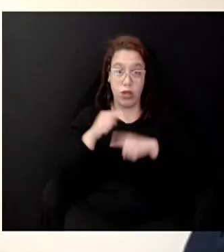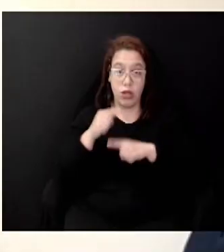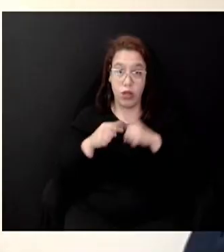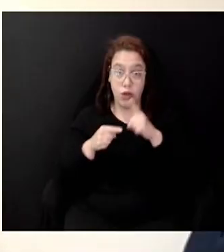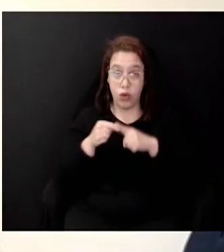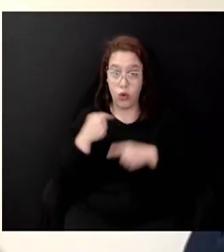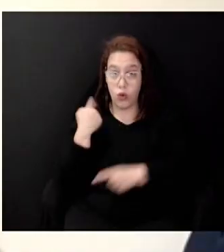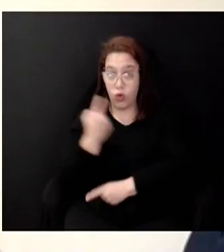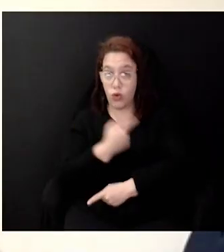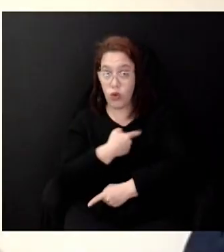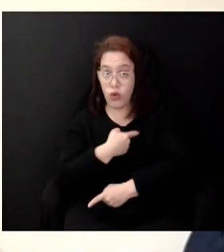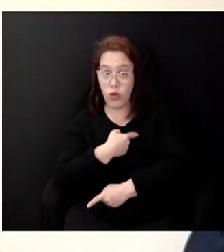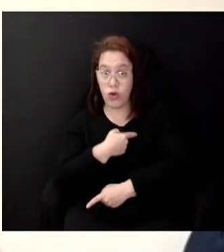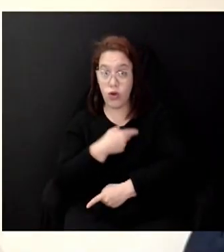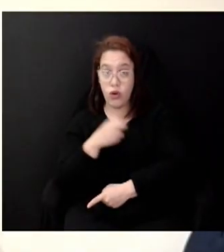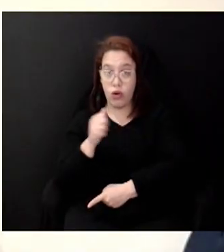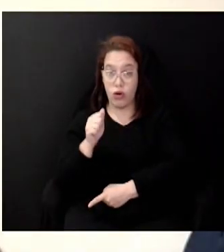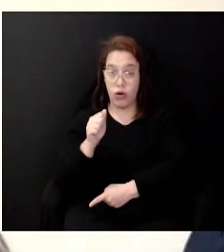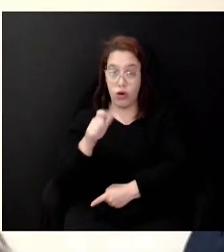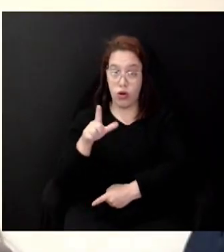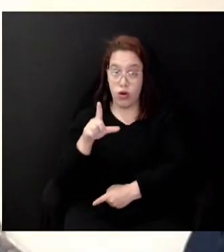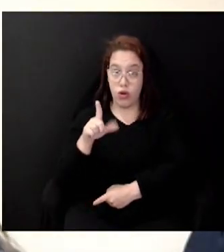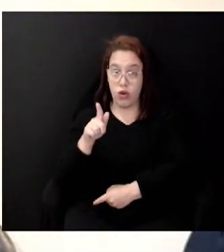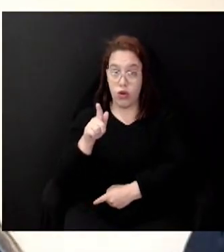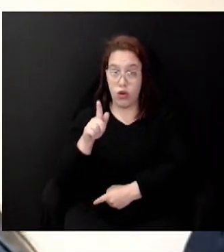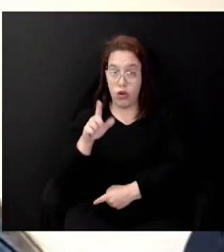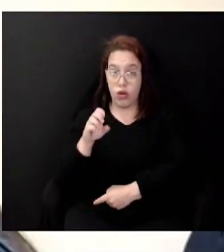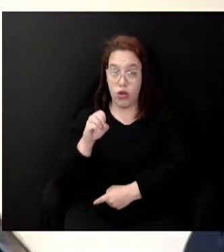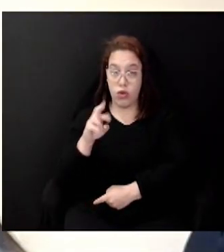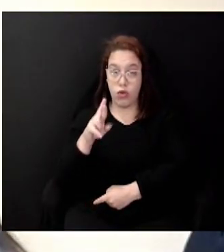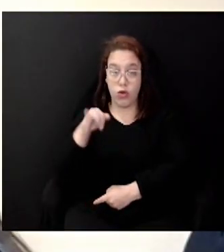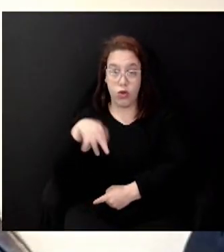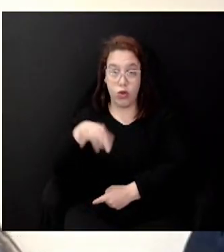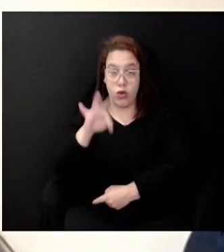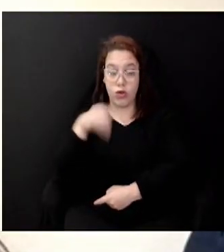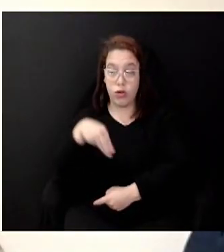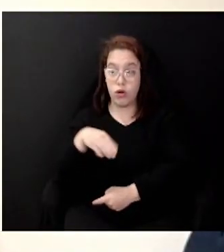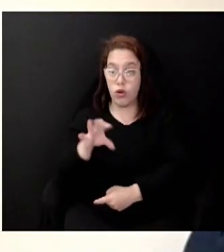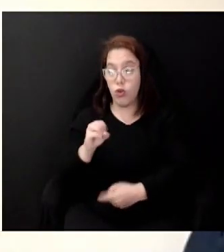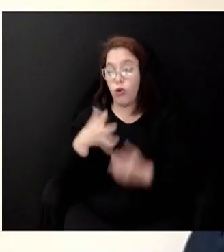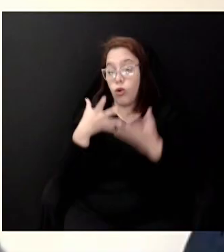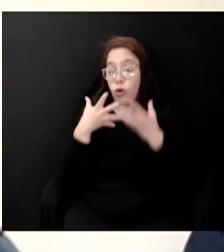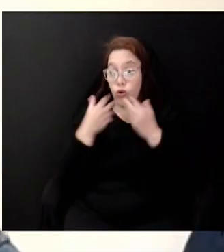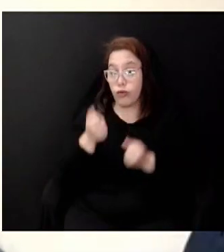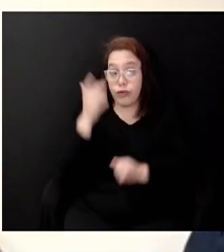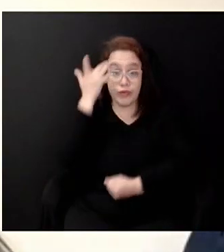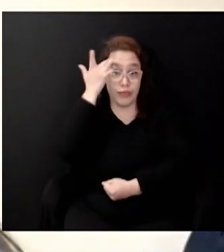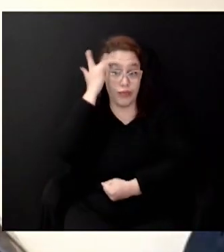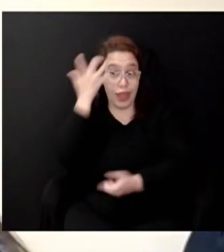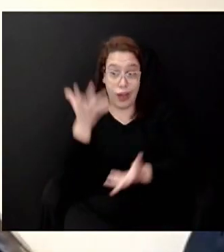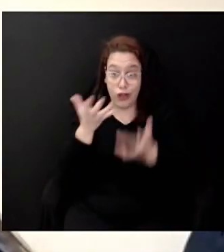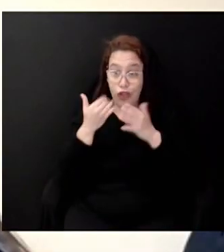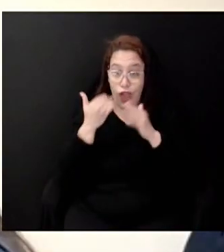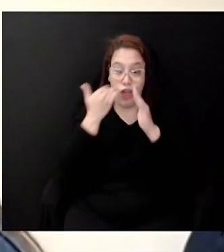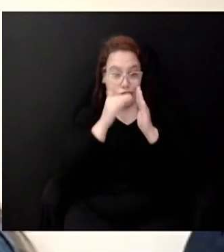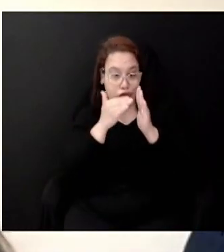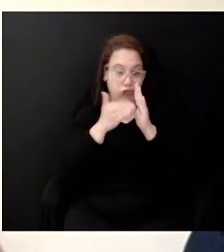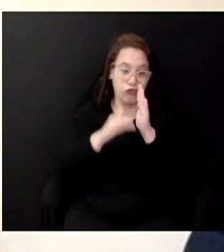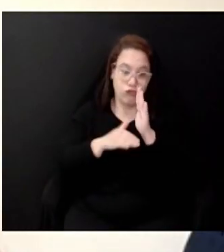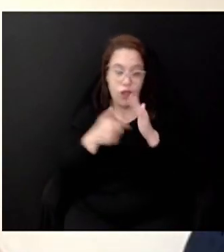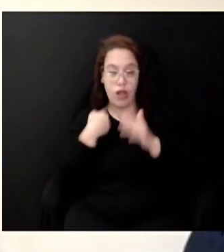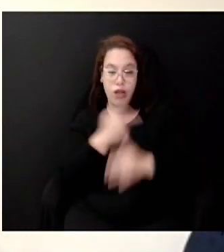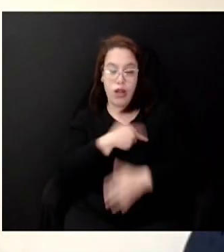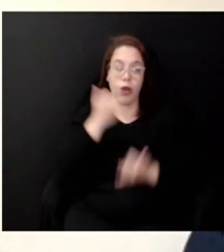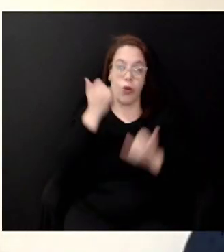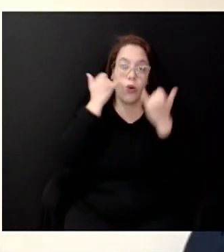o algoritmo, na verdade, do nosso celular, ele vai pegando o que a gente acessa mais, né? As nossas informações. Então,